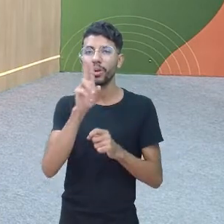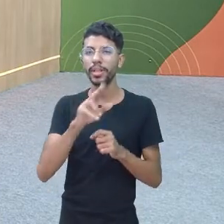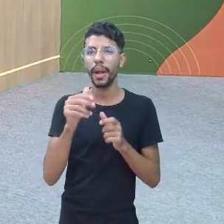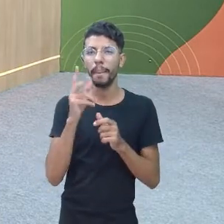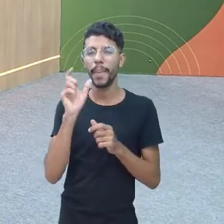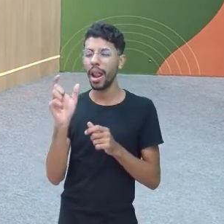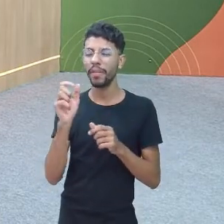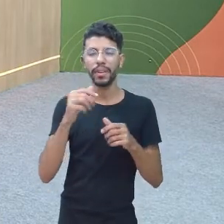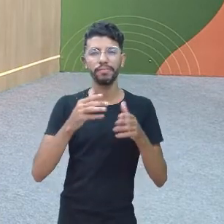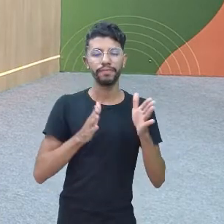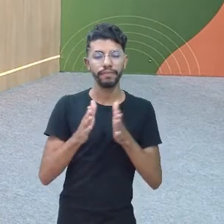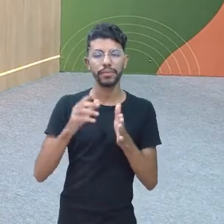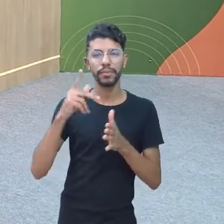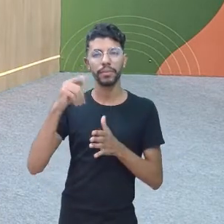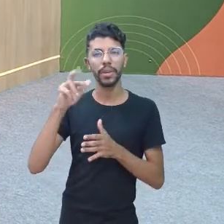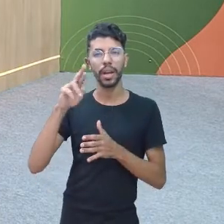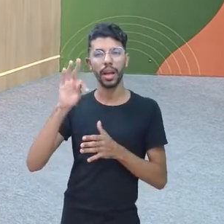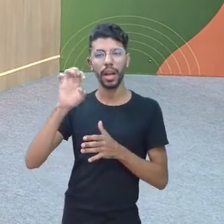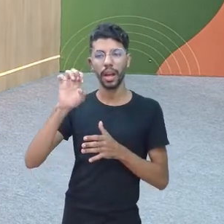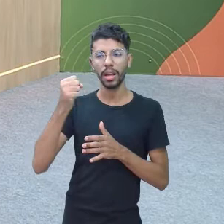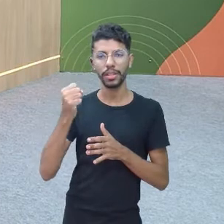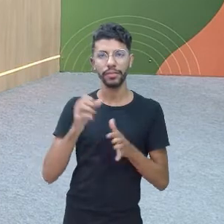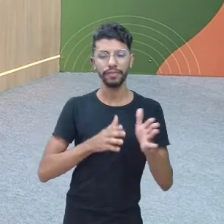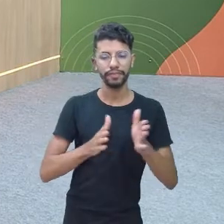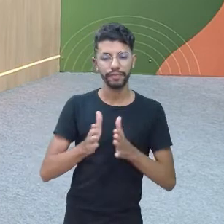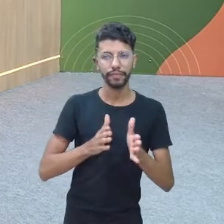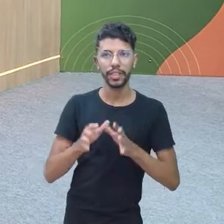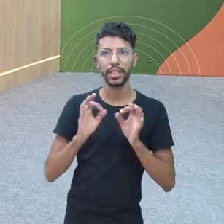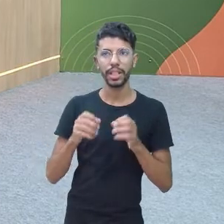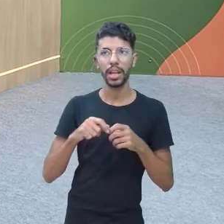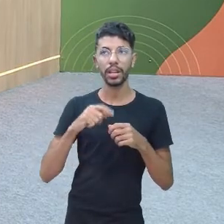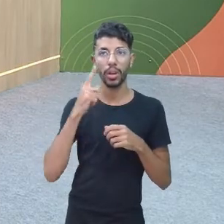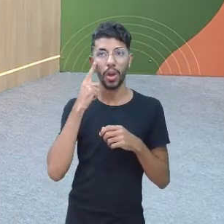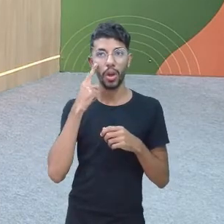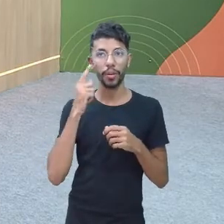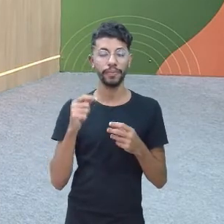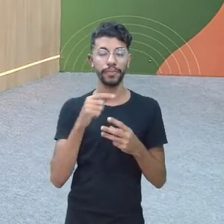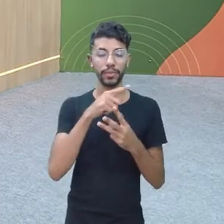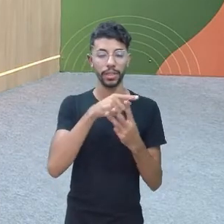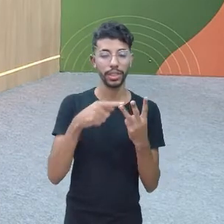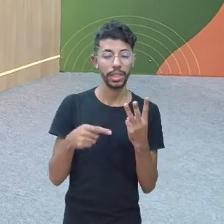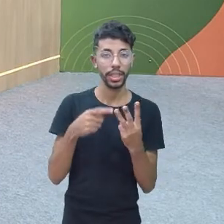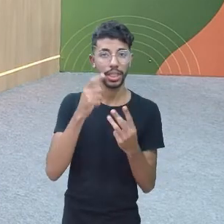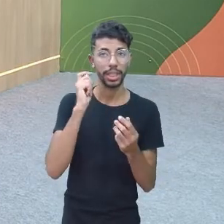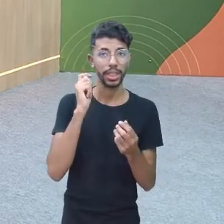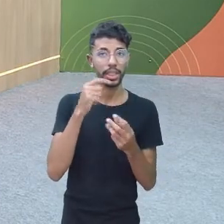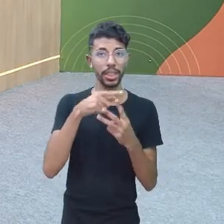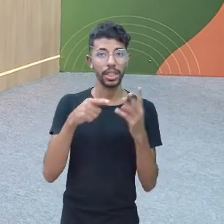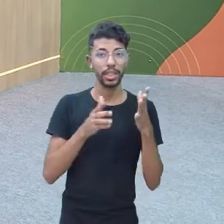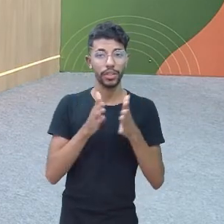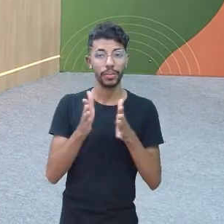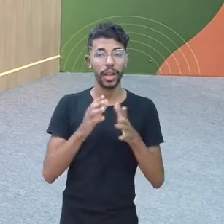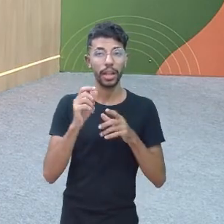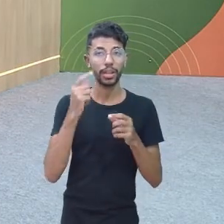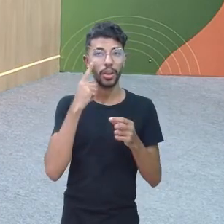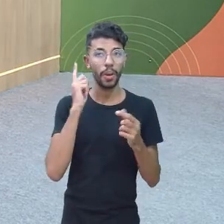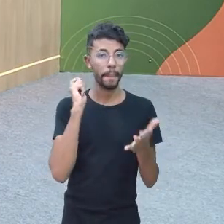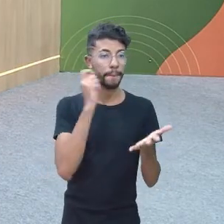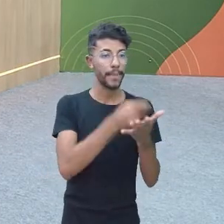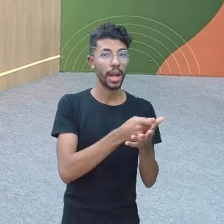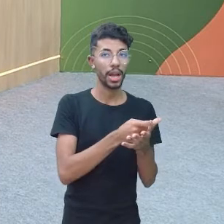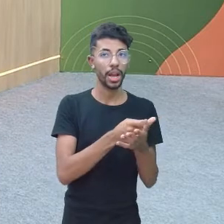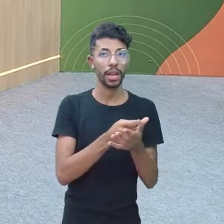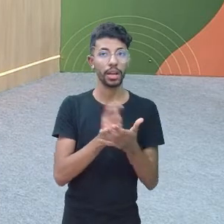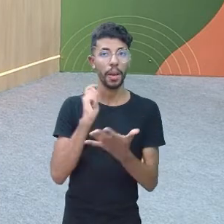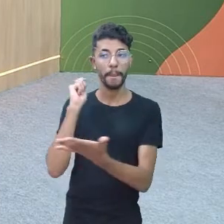quantidade em 3 partes, porque a gente vai pagar a João relacionado a uma parte e pagar a